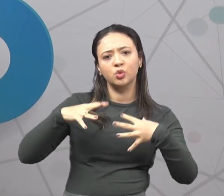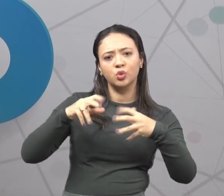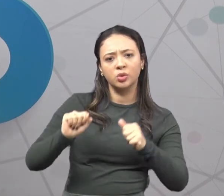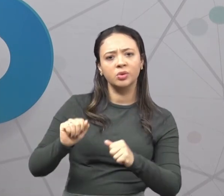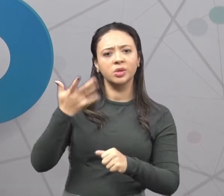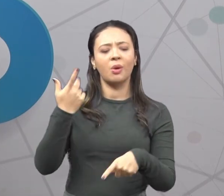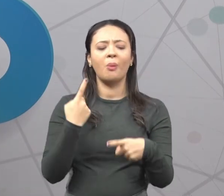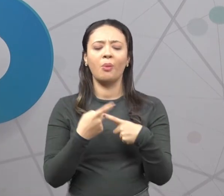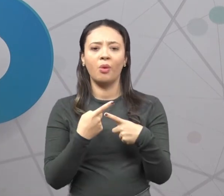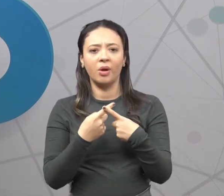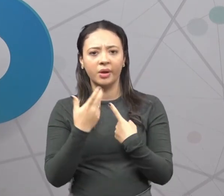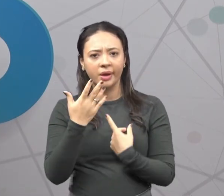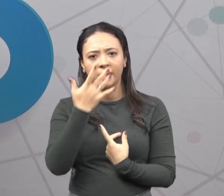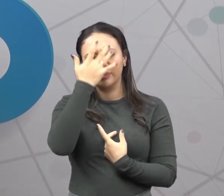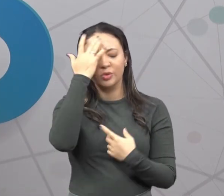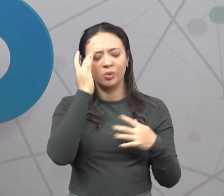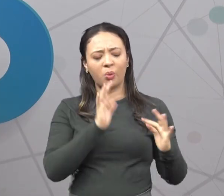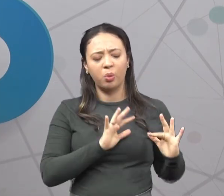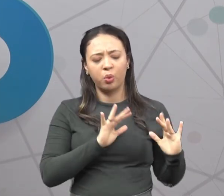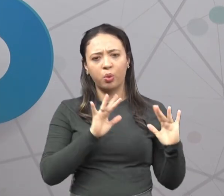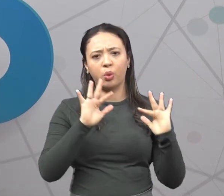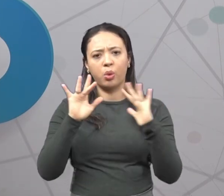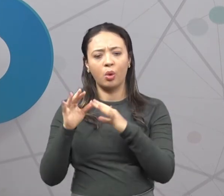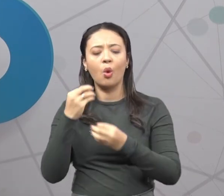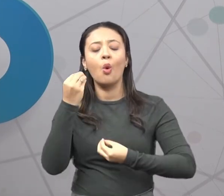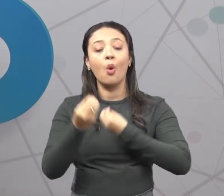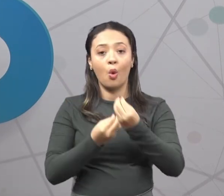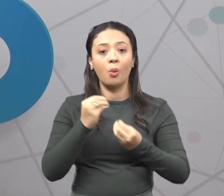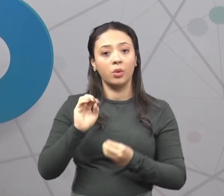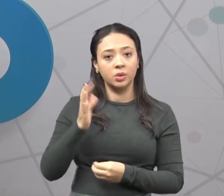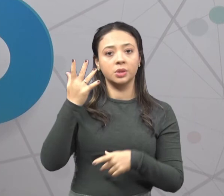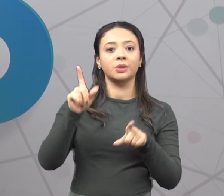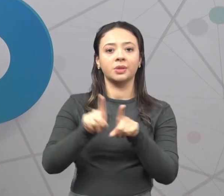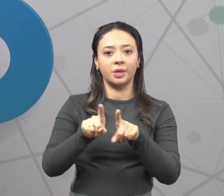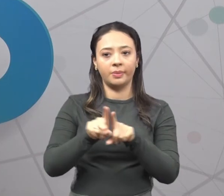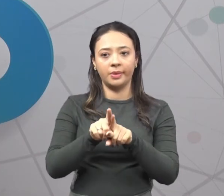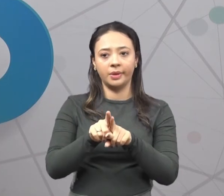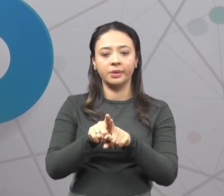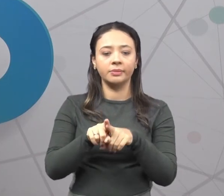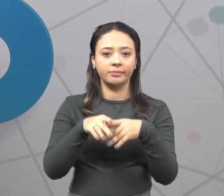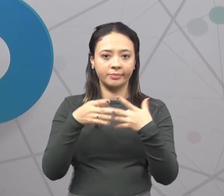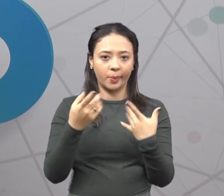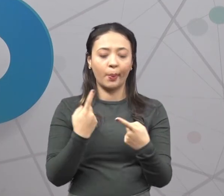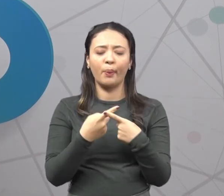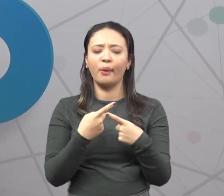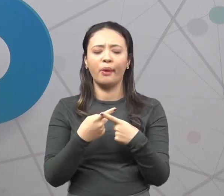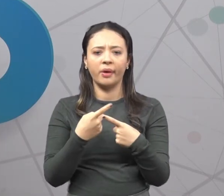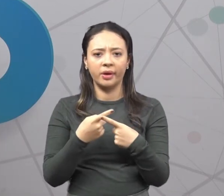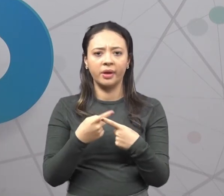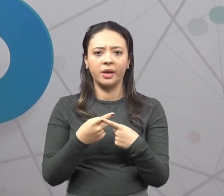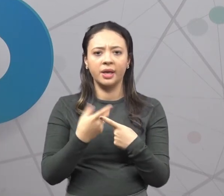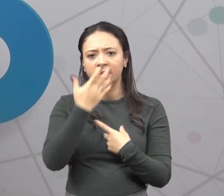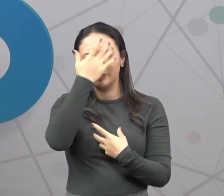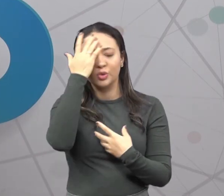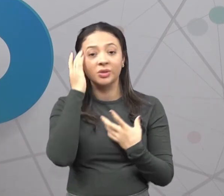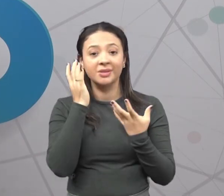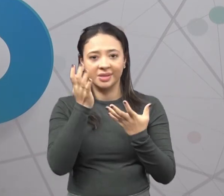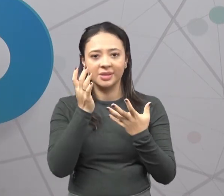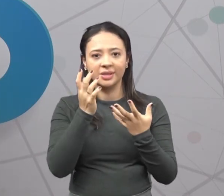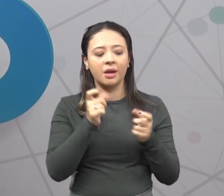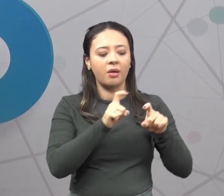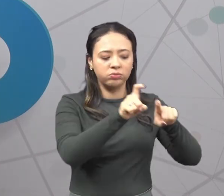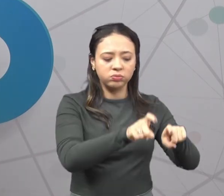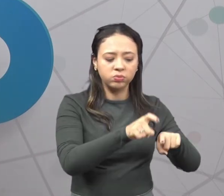vimos por que aconteceu, né, como aconteceu, quais os motivos que levaram as pessoas